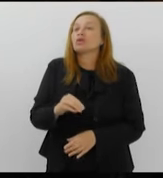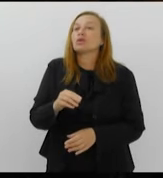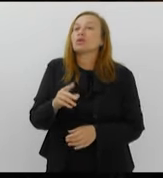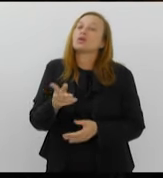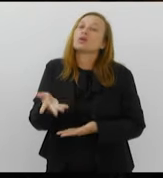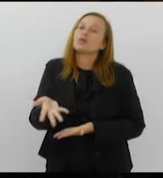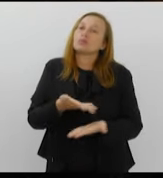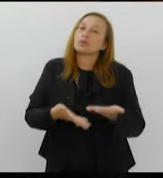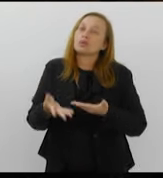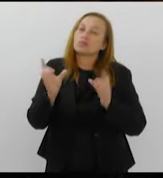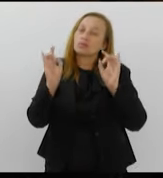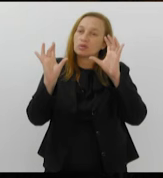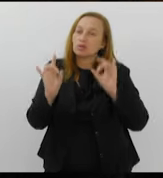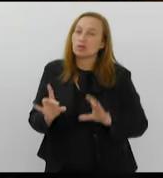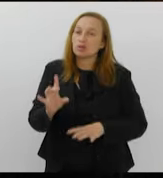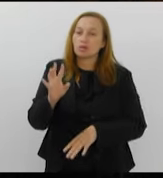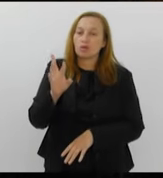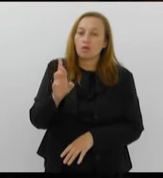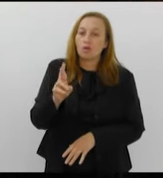participações especiais